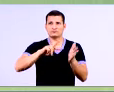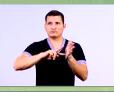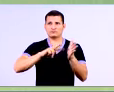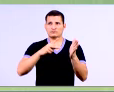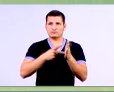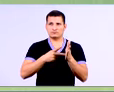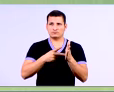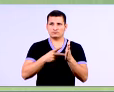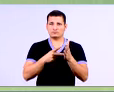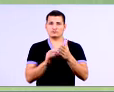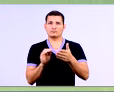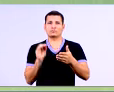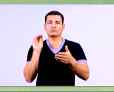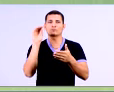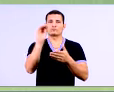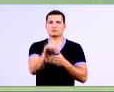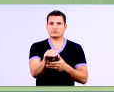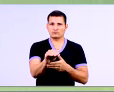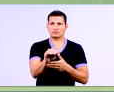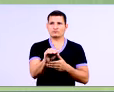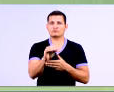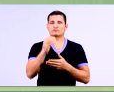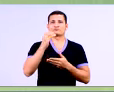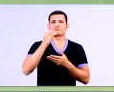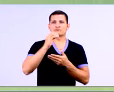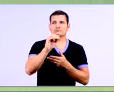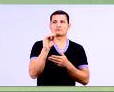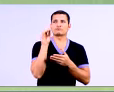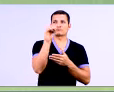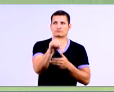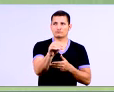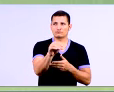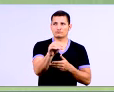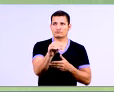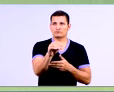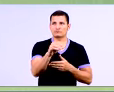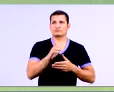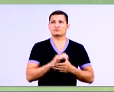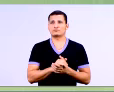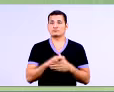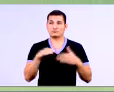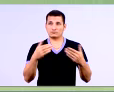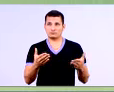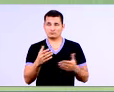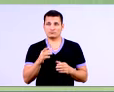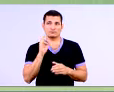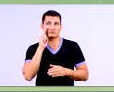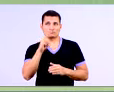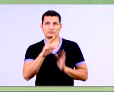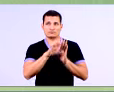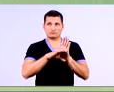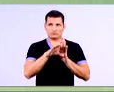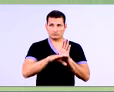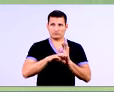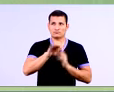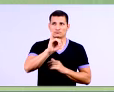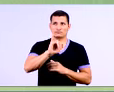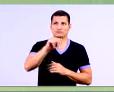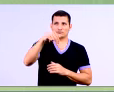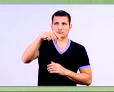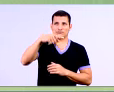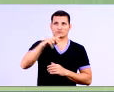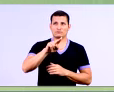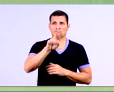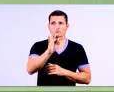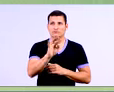significa colocar, lançar. Então, observe o conceito. Input pode ser